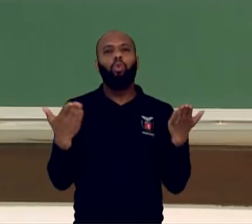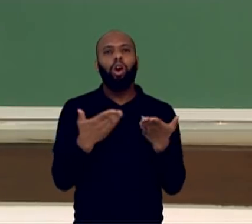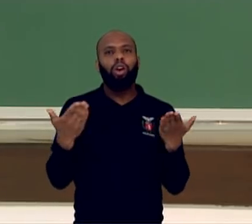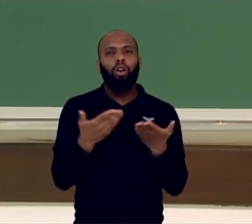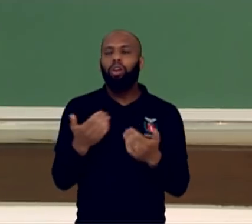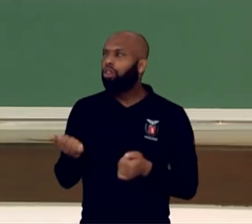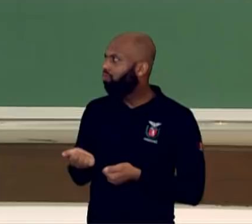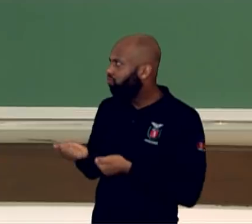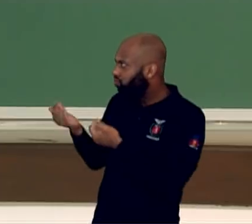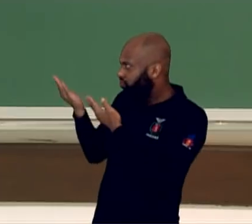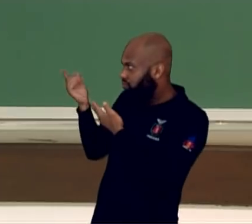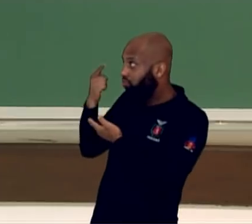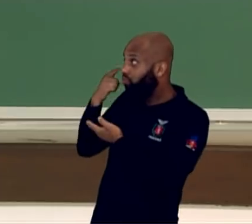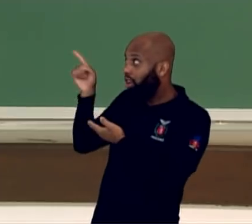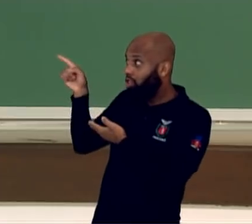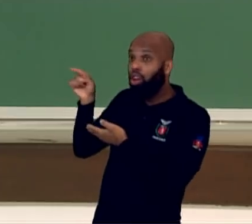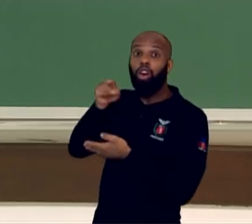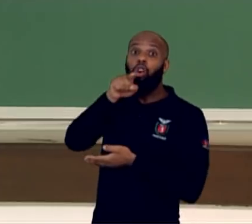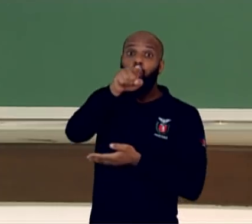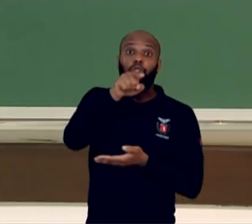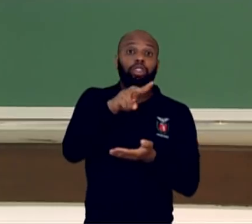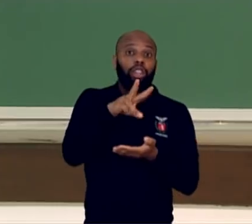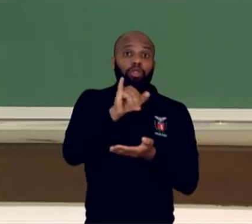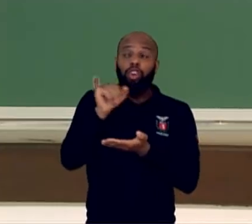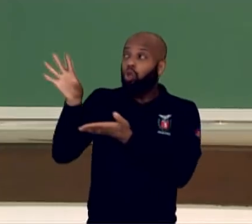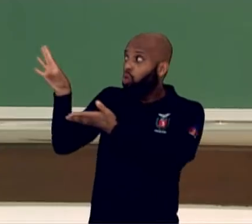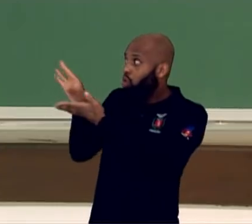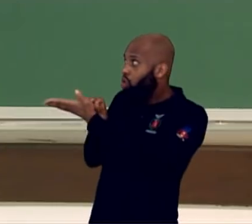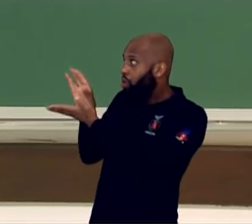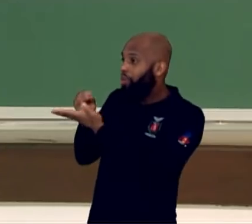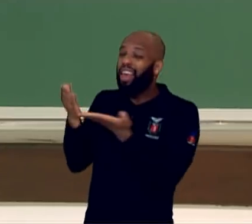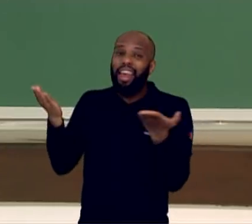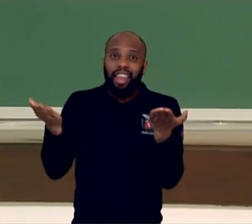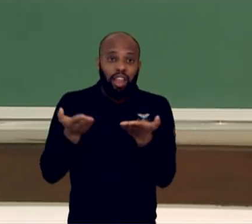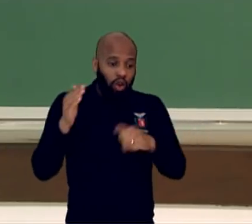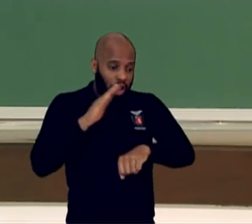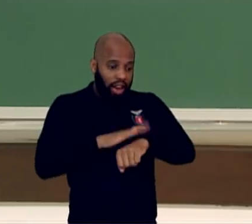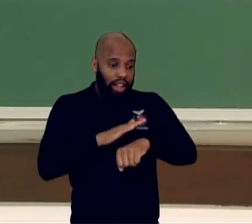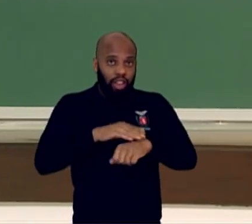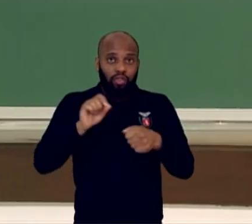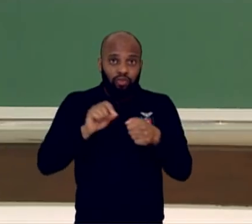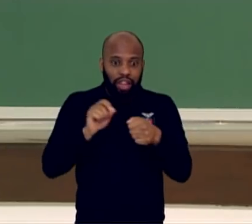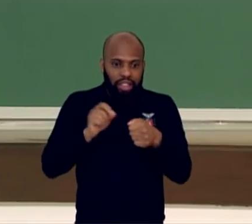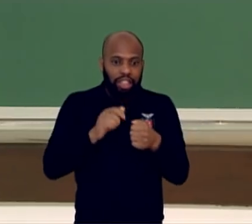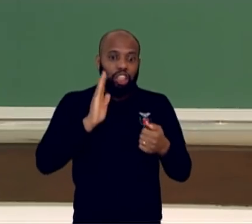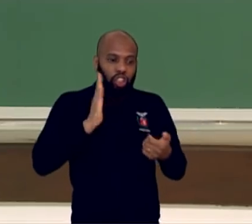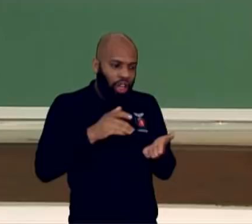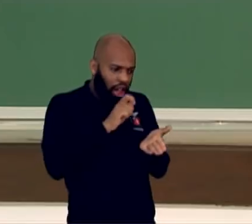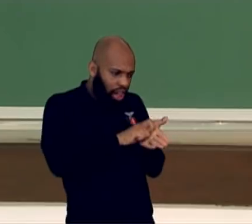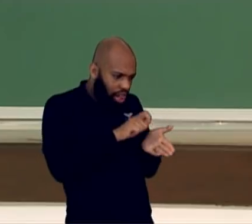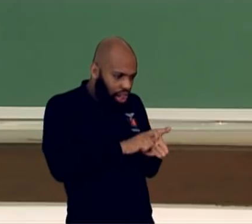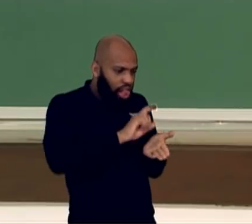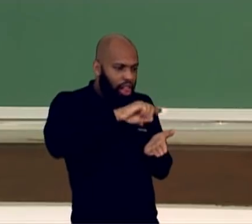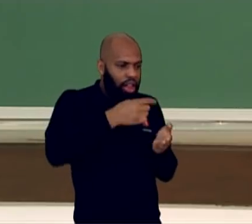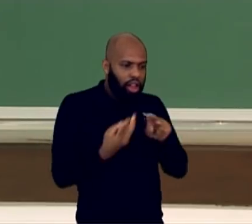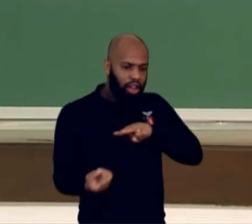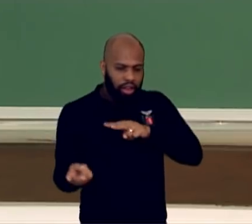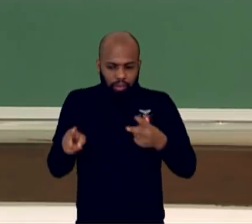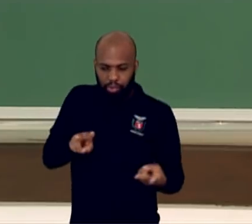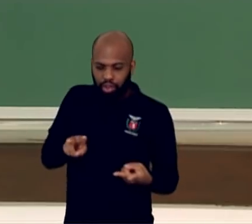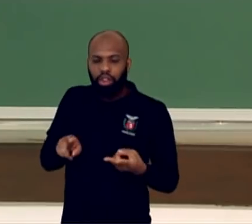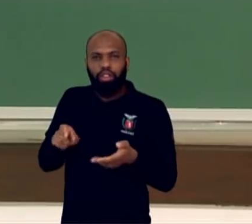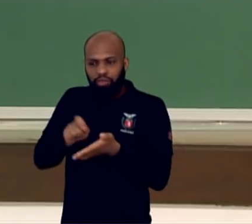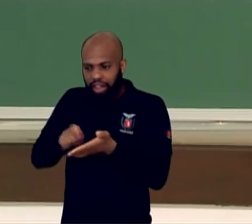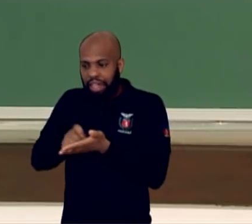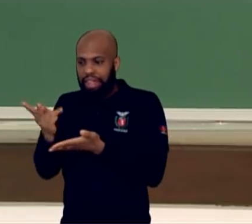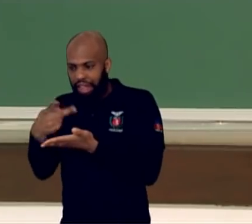aqui para que vocês copiem. Não vai dar tempo de você fazer o esboço, passar a limpo, fazer o